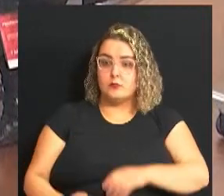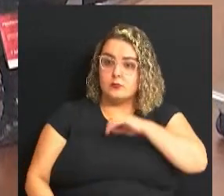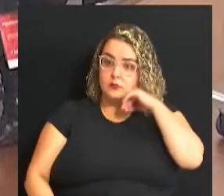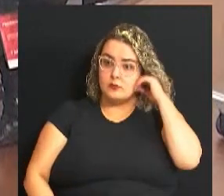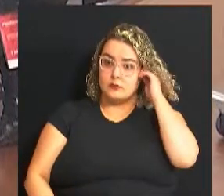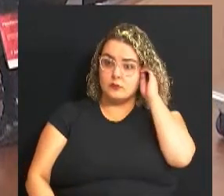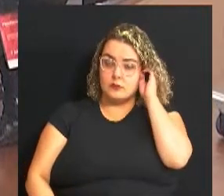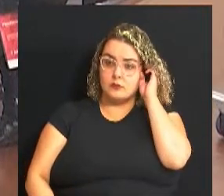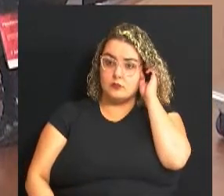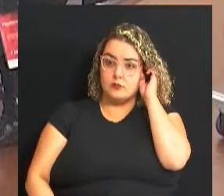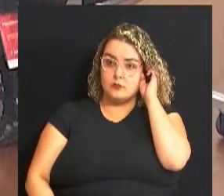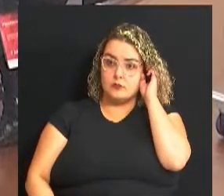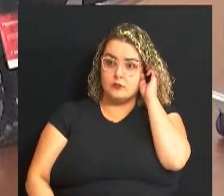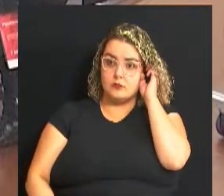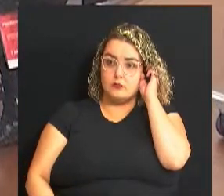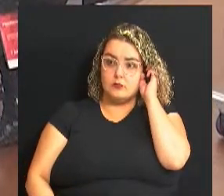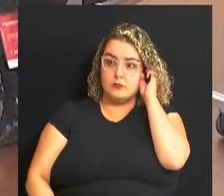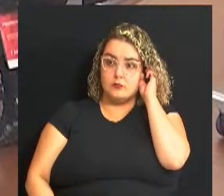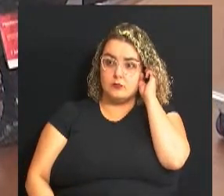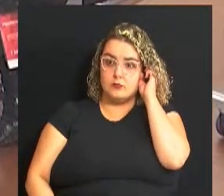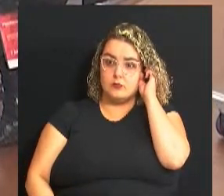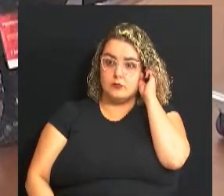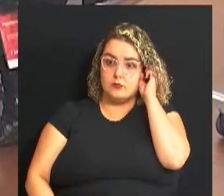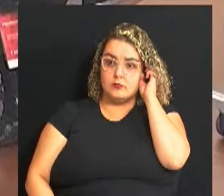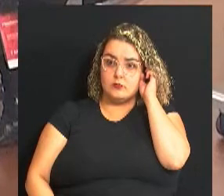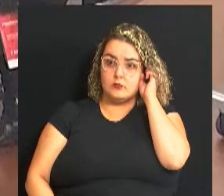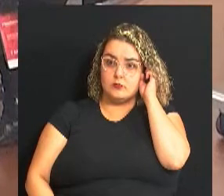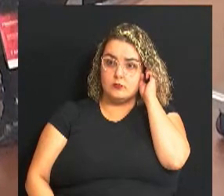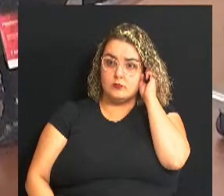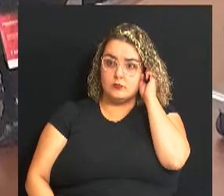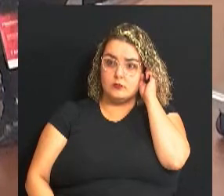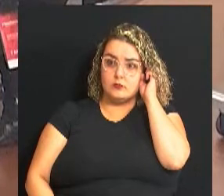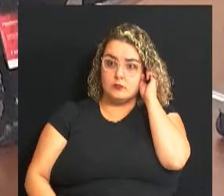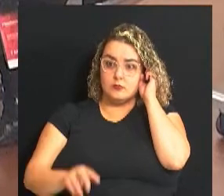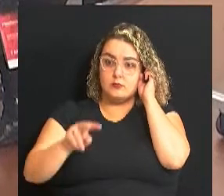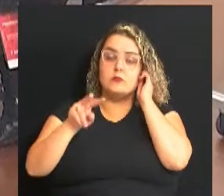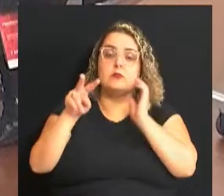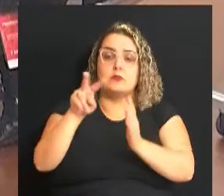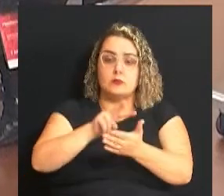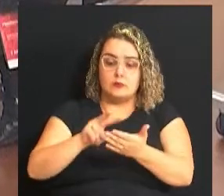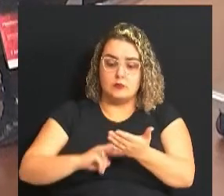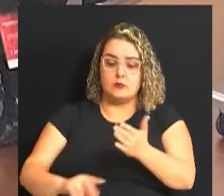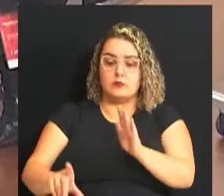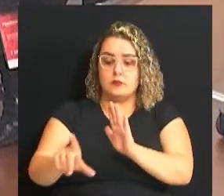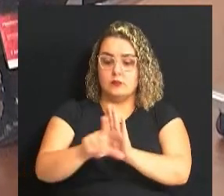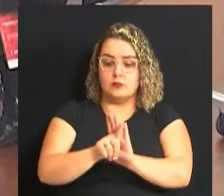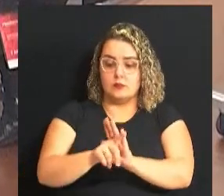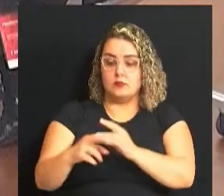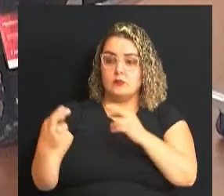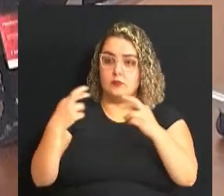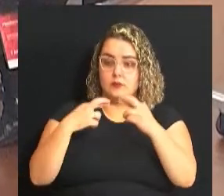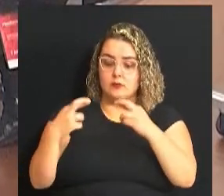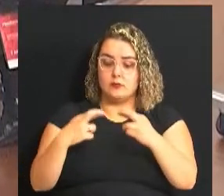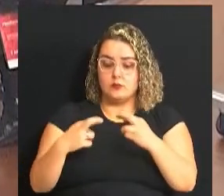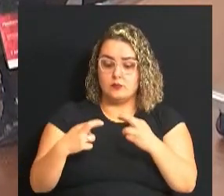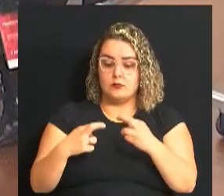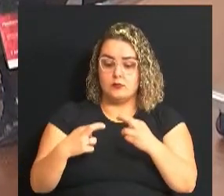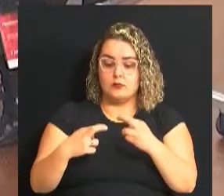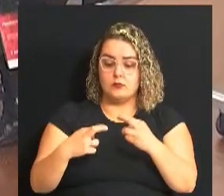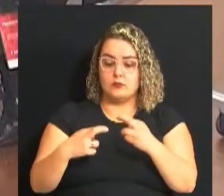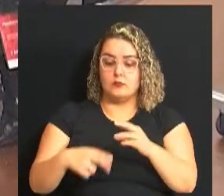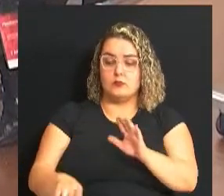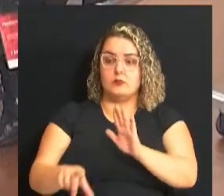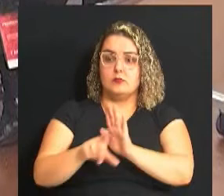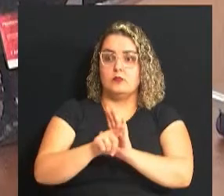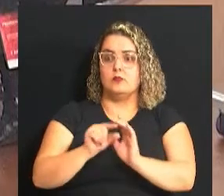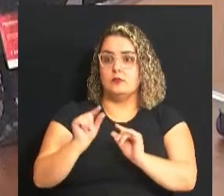falou o seguinte, olha, que ela leu, né, a lei, e ela verificou que a lei está um